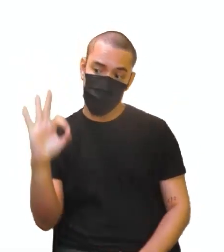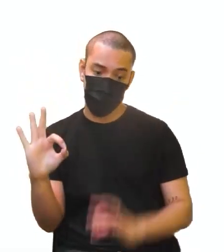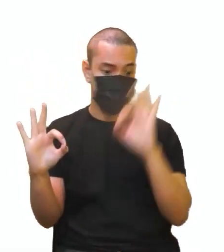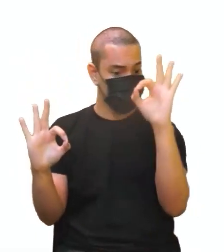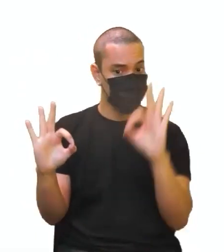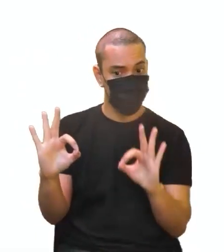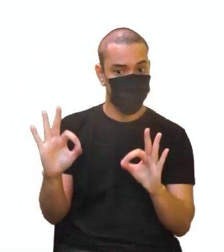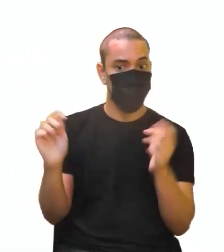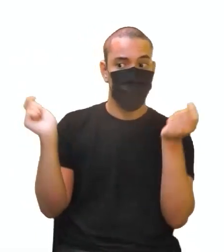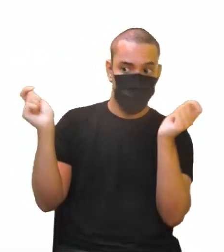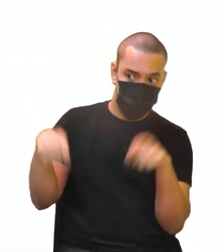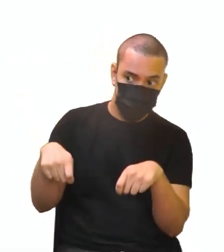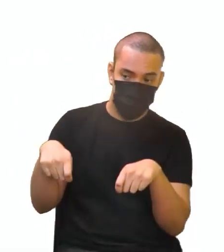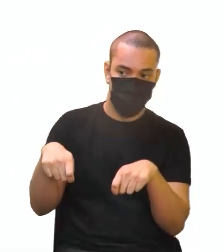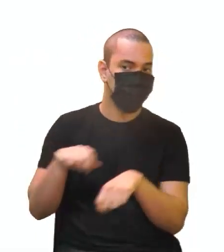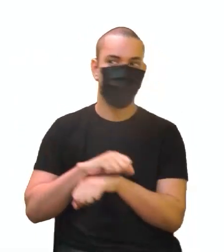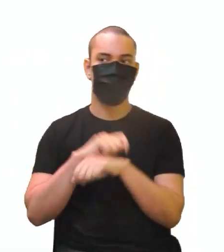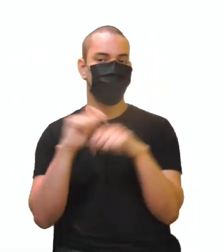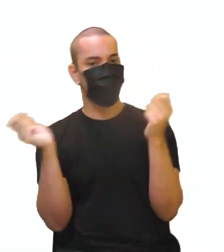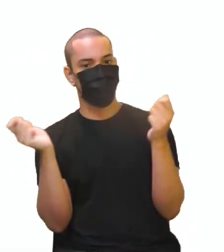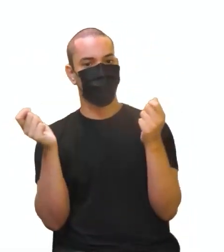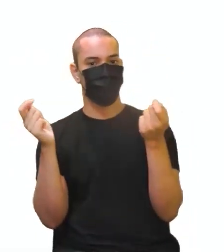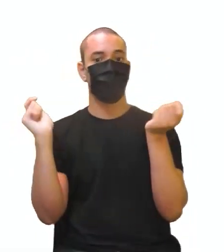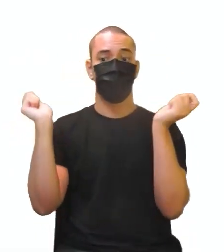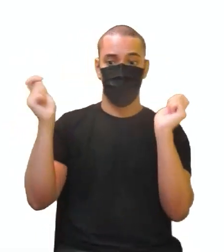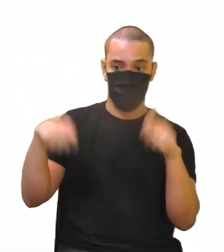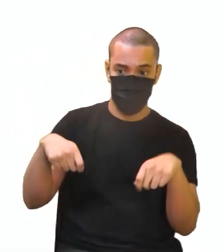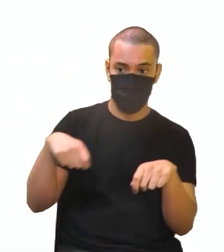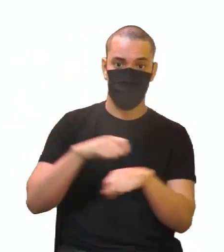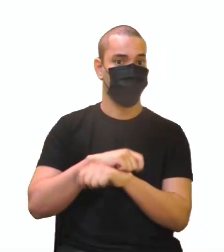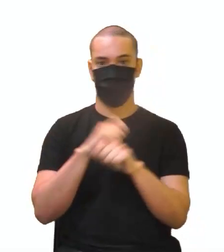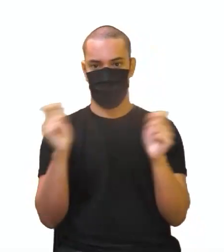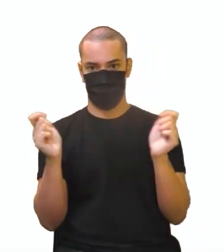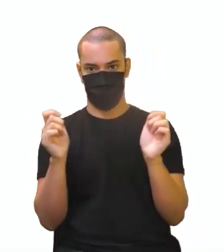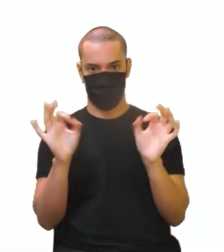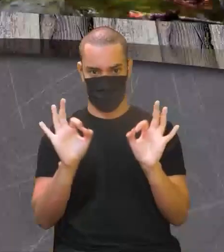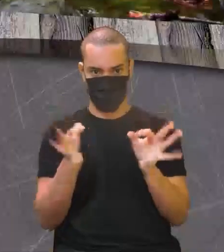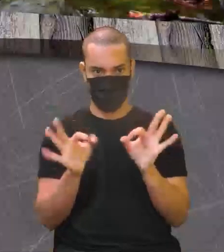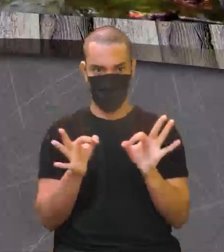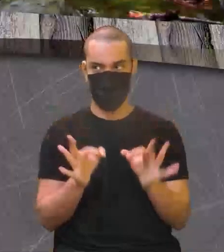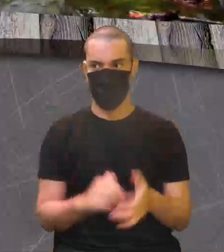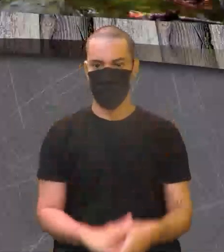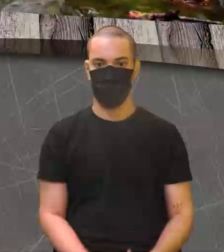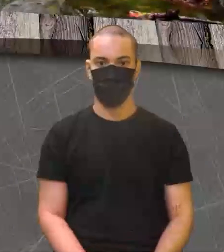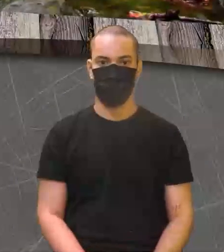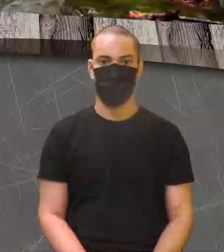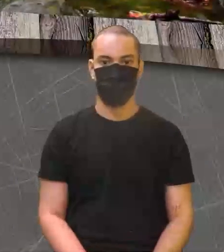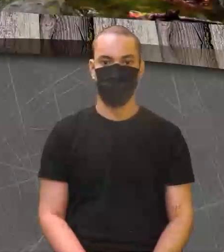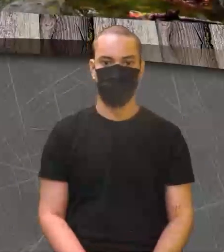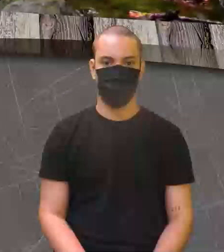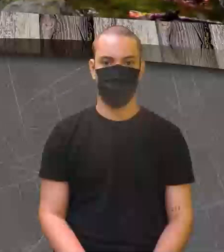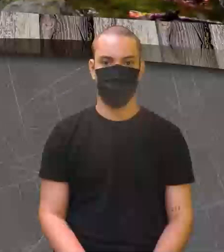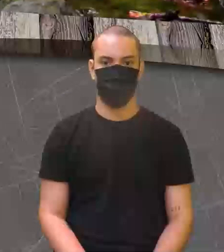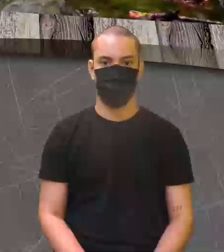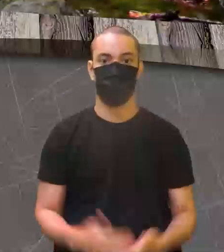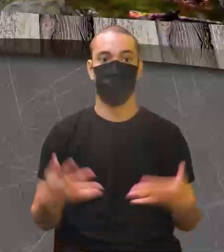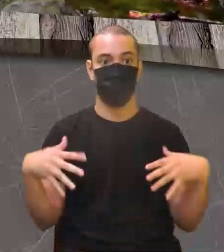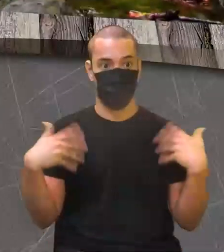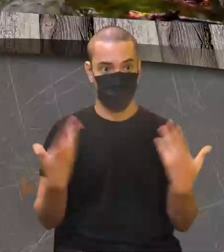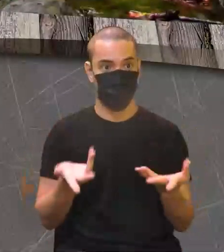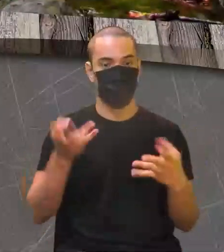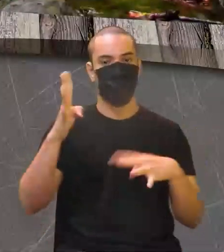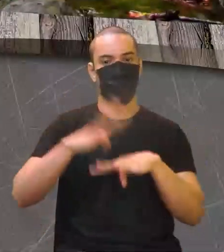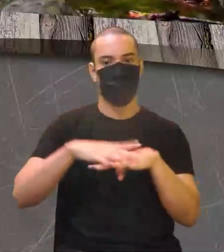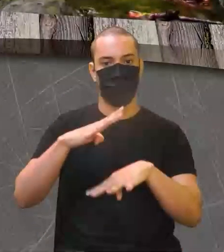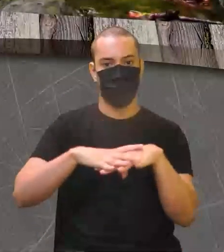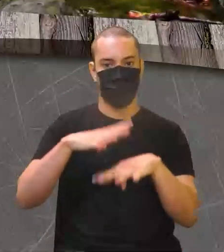de possibilidades de uma situação acontecer, tá? Então, a